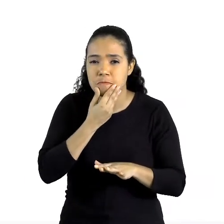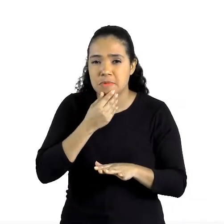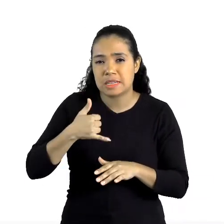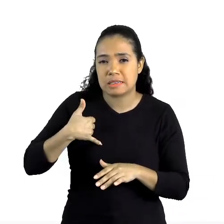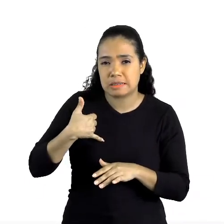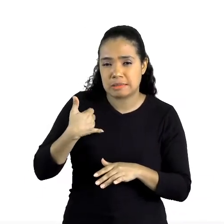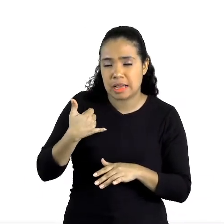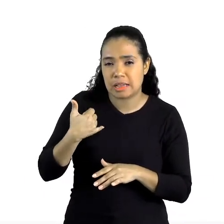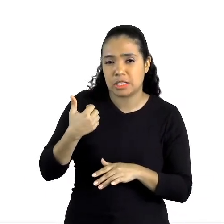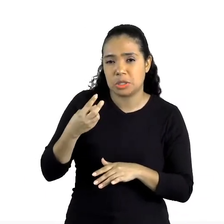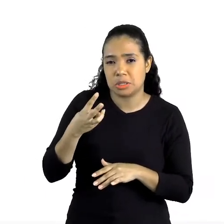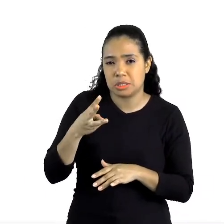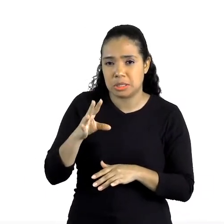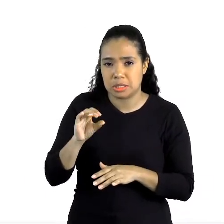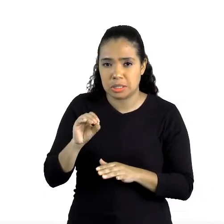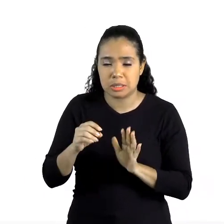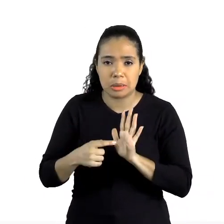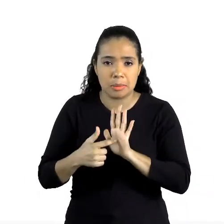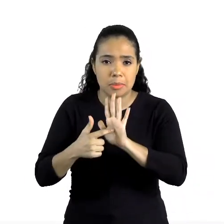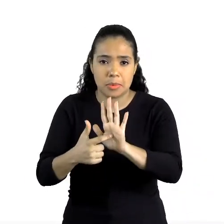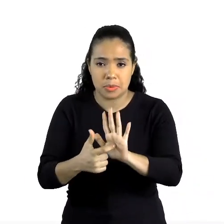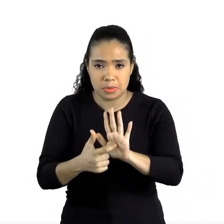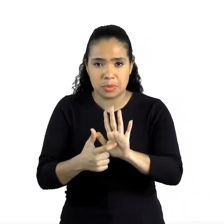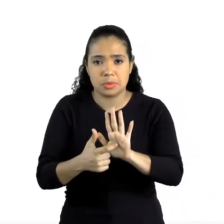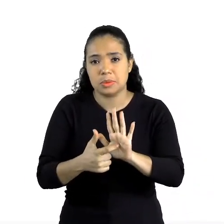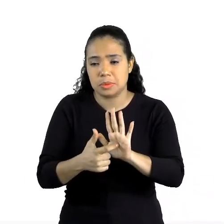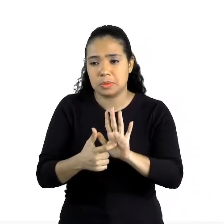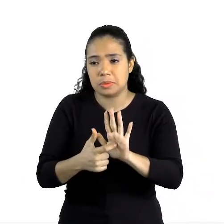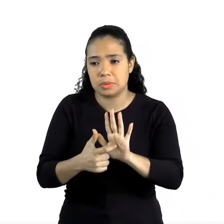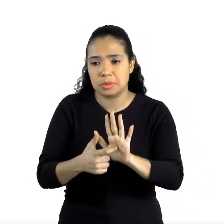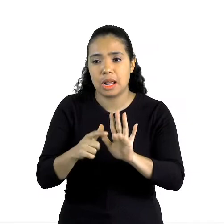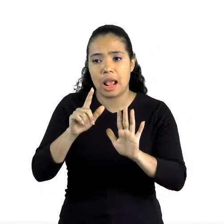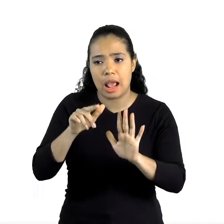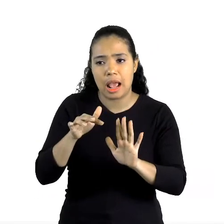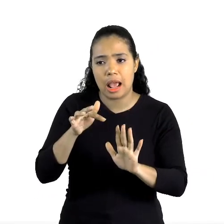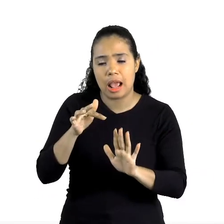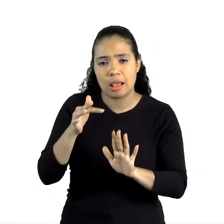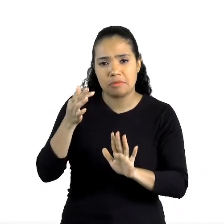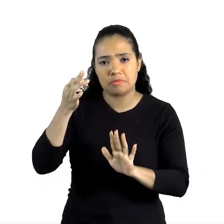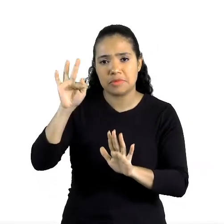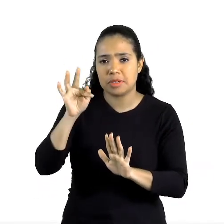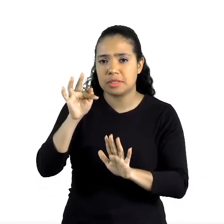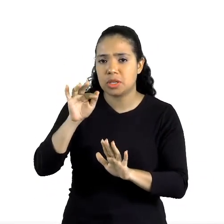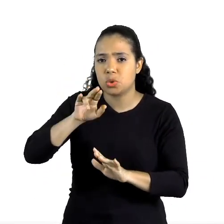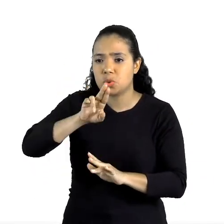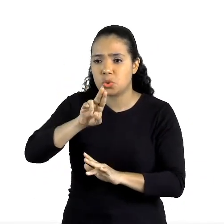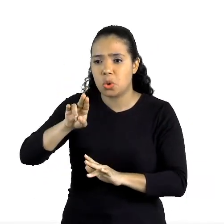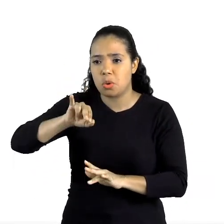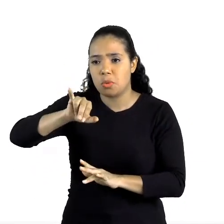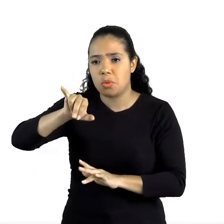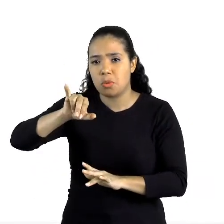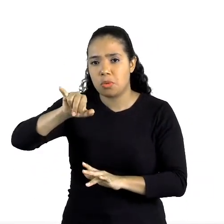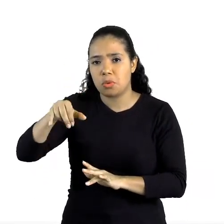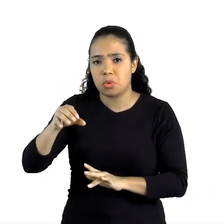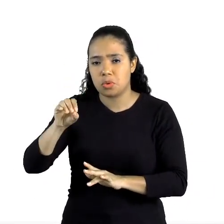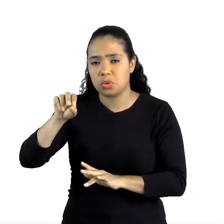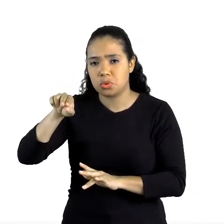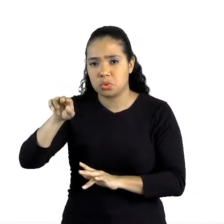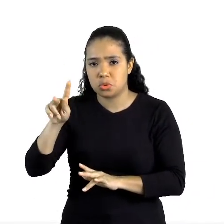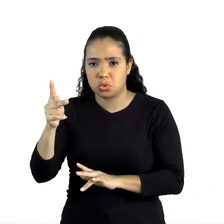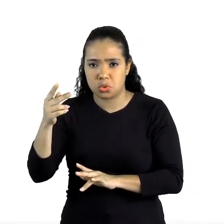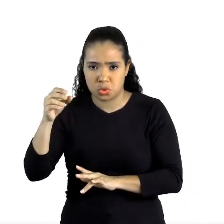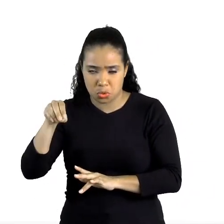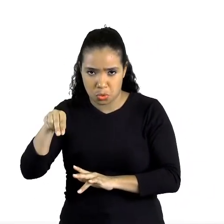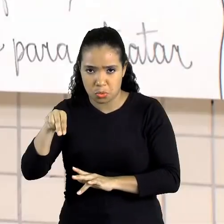idade, apresentou-se e cumprimentou. É francês e chama-se John, perguntou-lhe Phileas